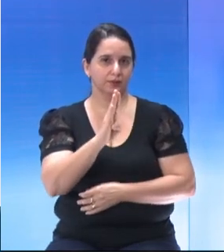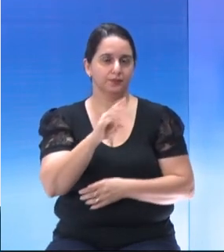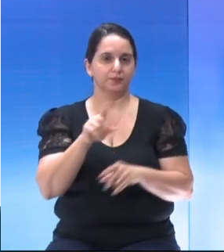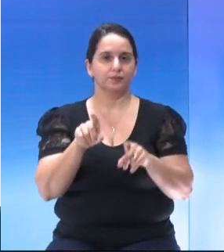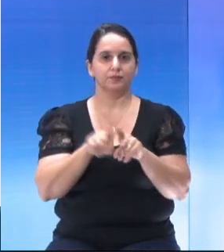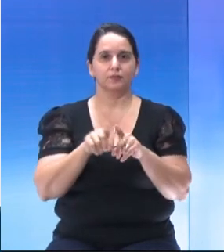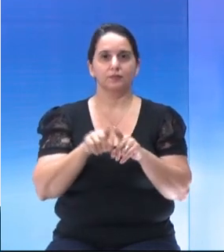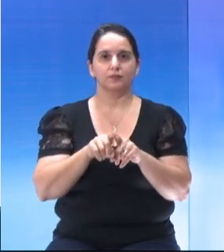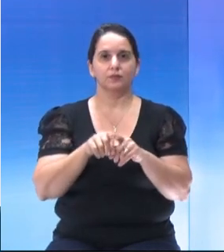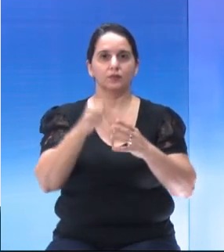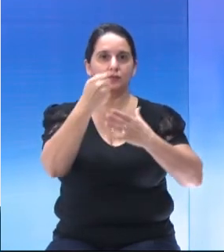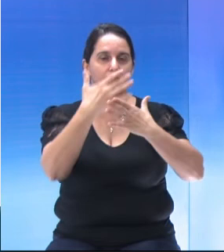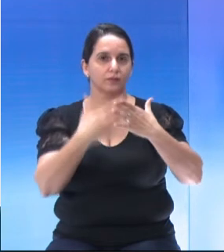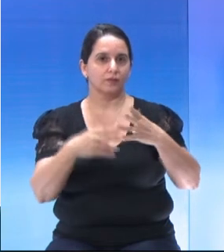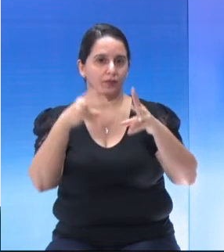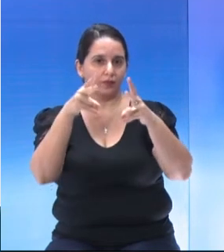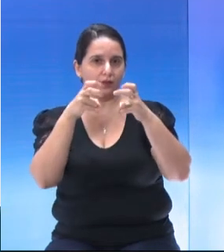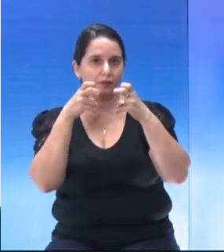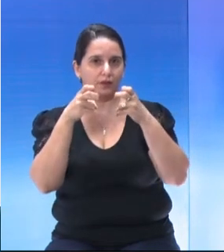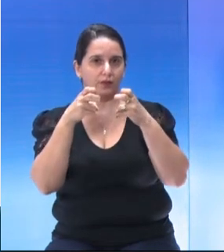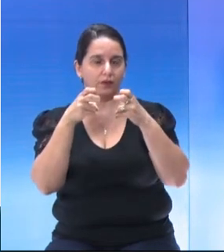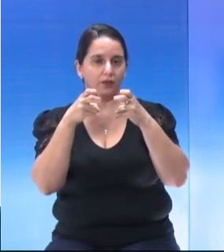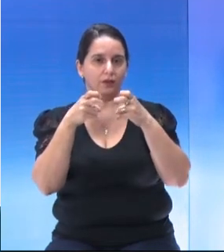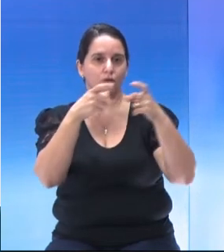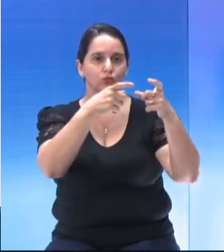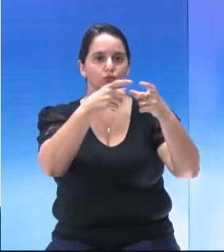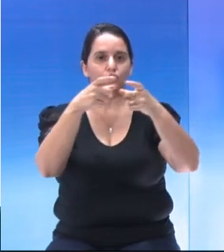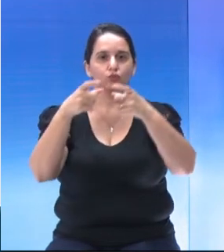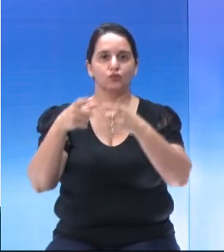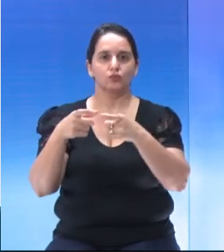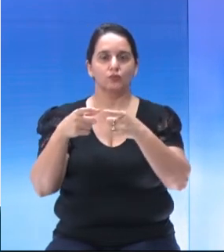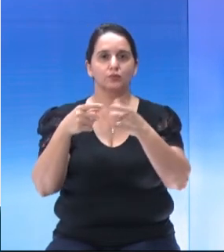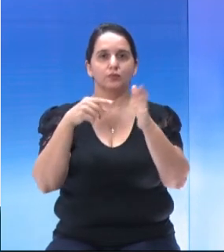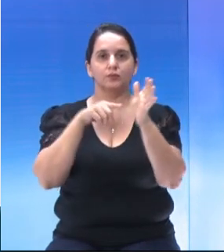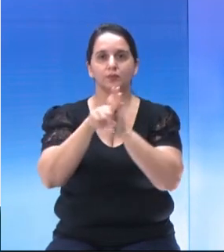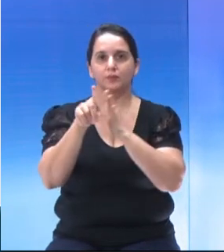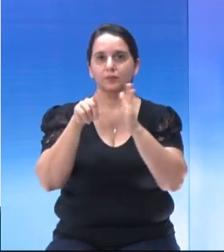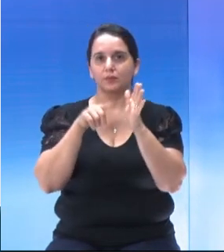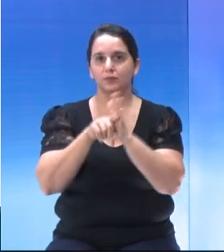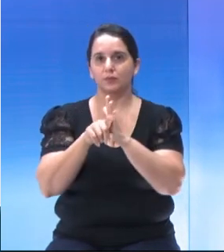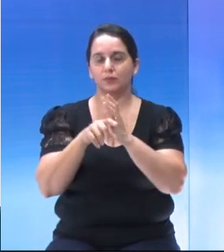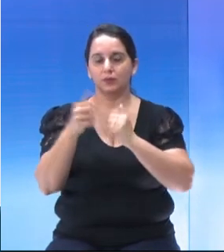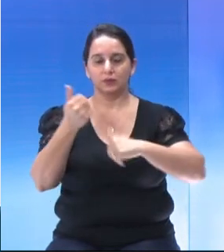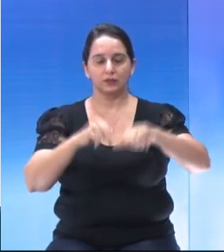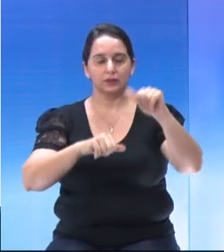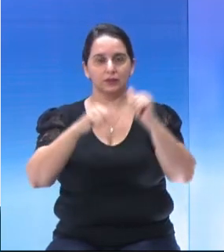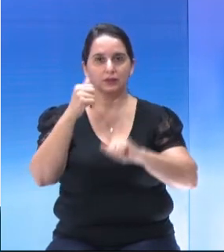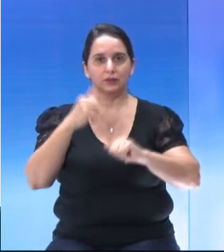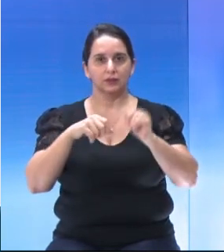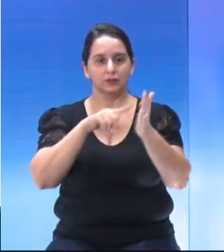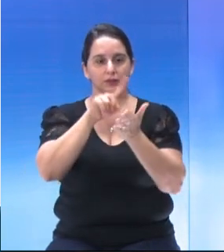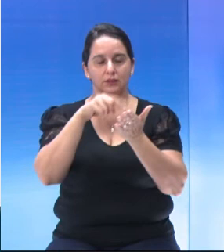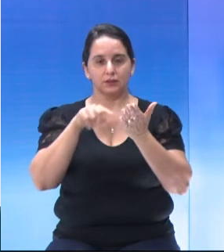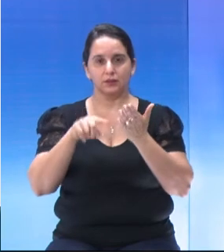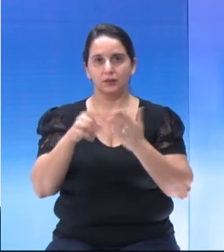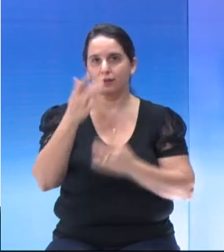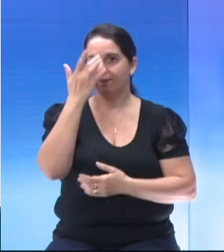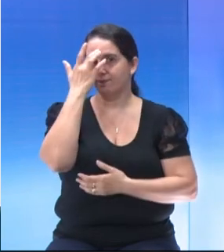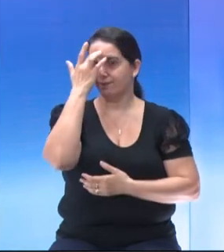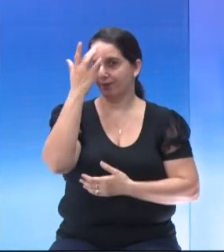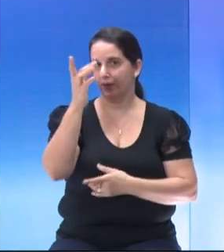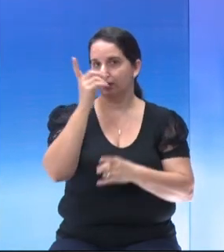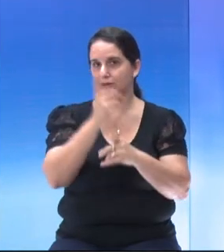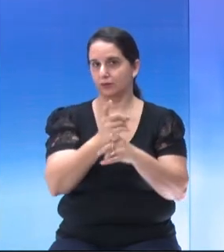letra B. Outro ponto também a ser observado é o ambiente que a questão se refere. Analisando esses pontos,